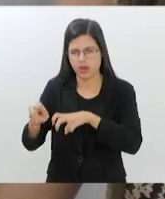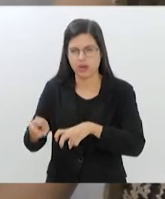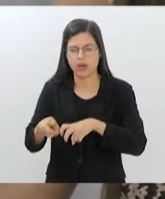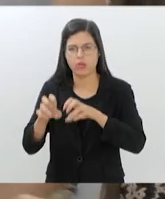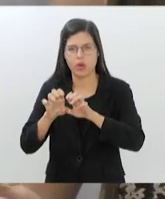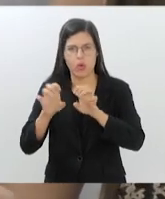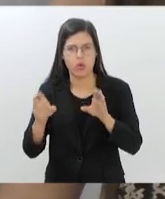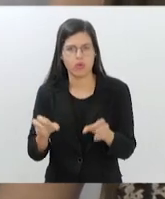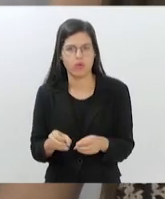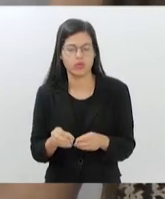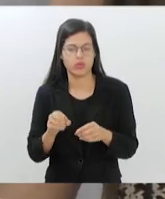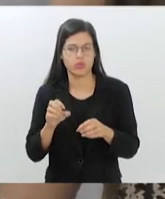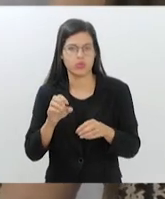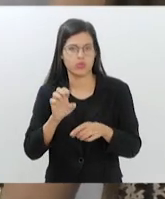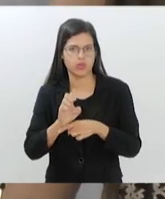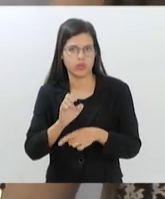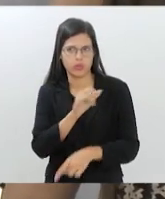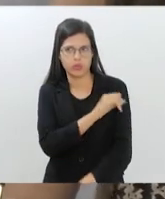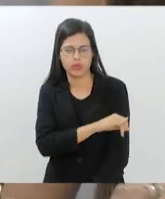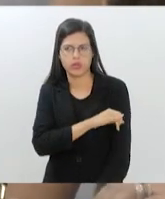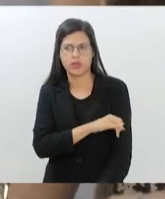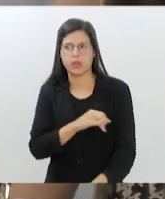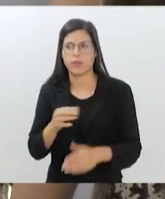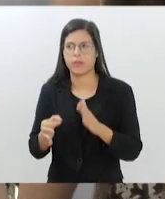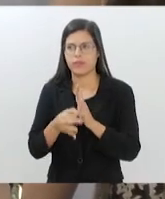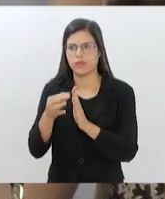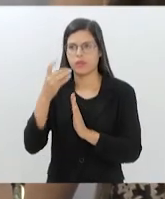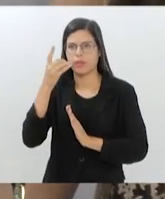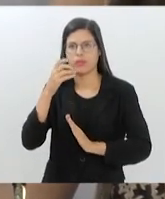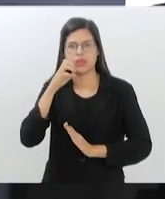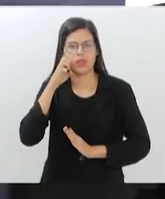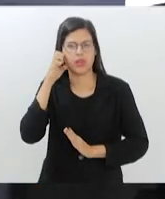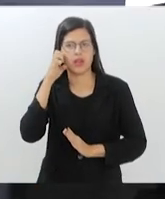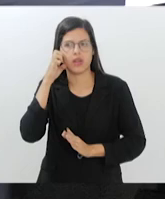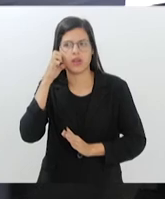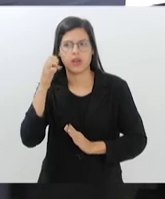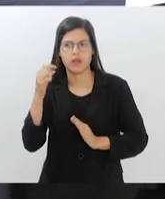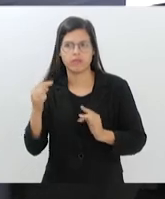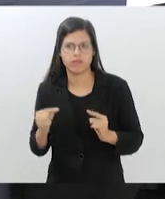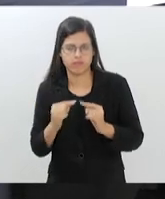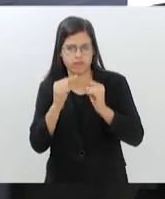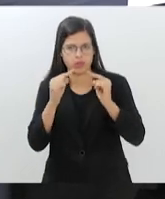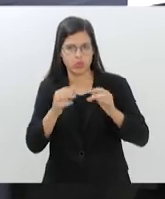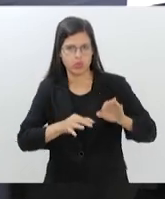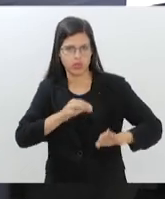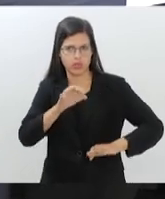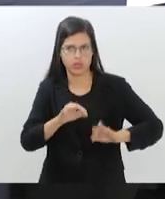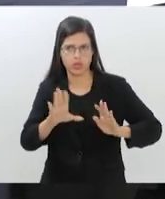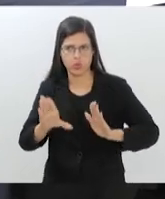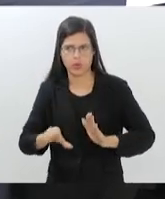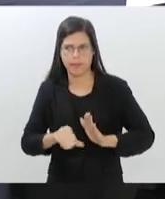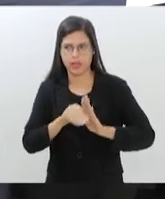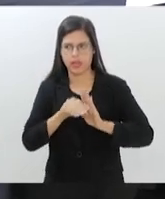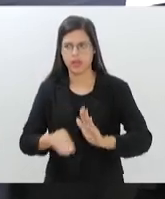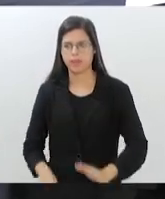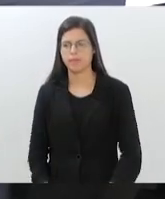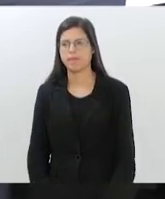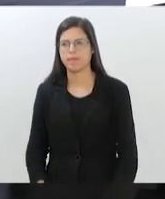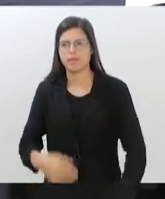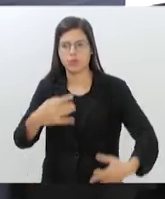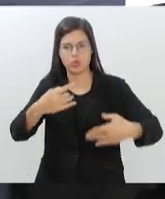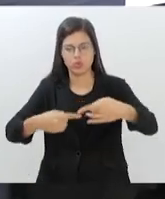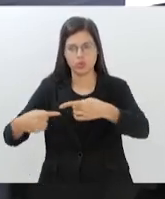Janeiro para parecer deputada taquim parecer pela juridicidade com emendas em